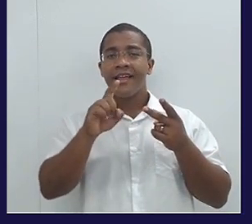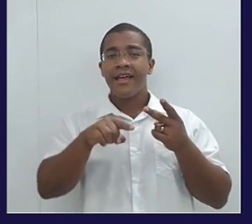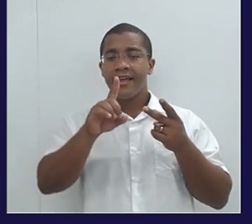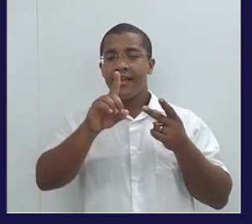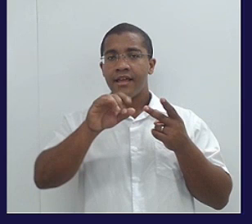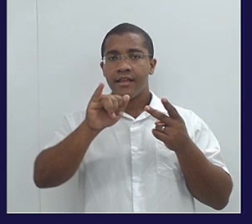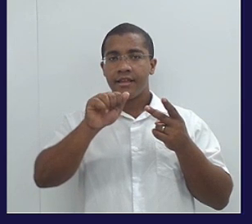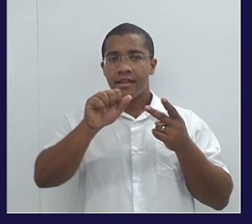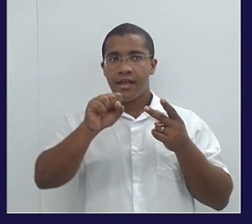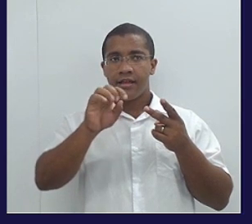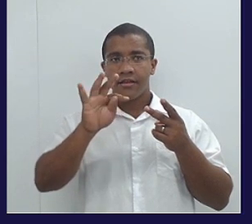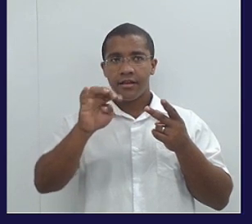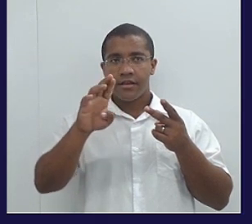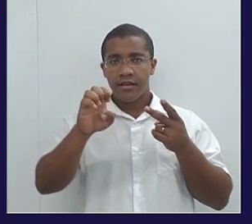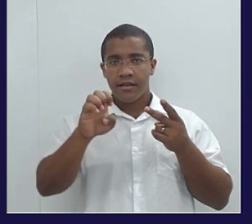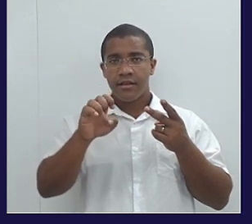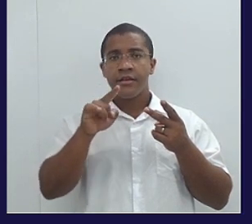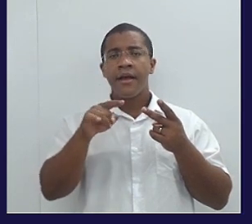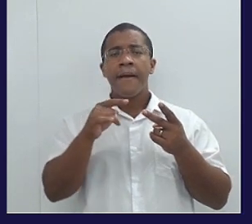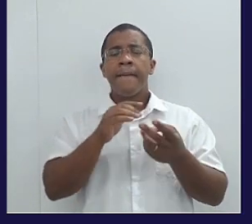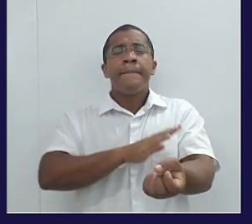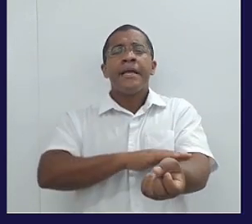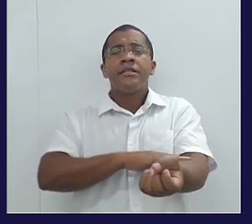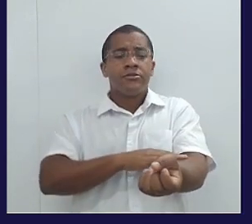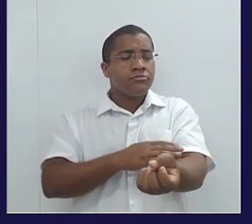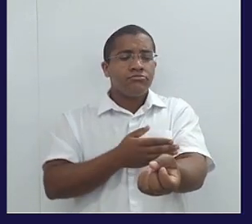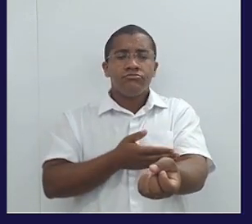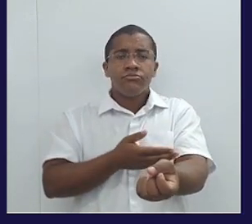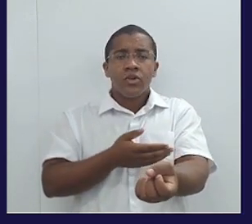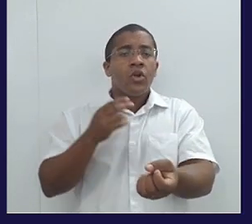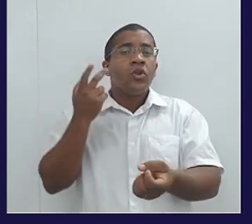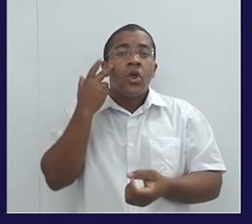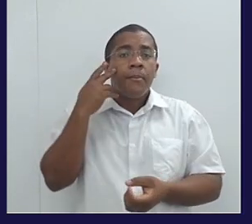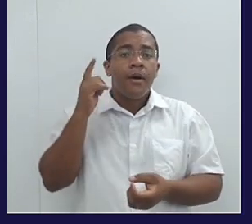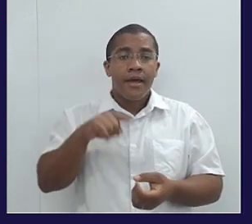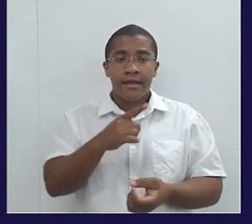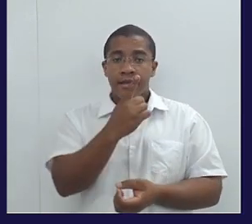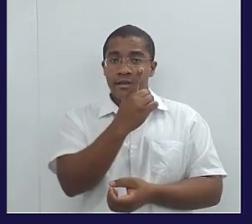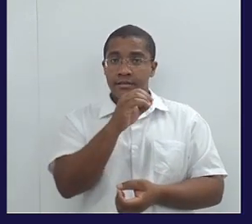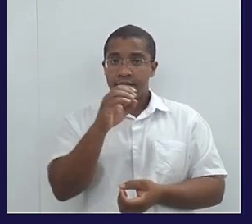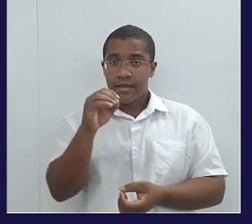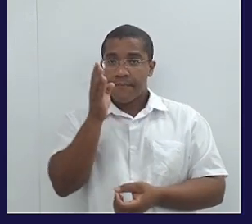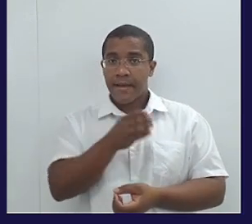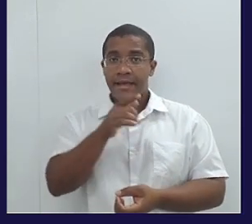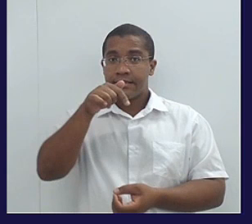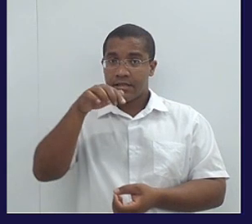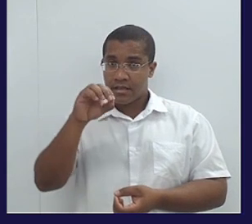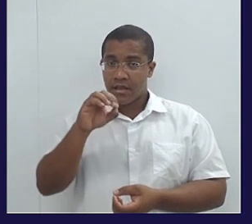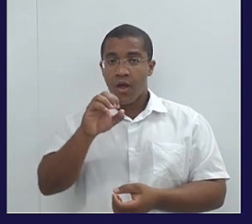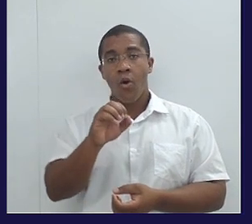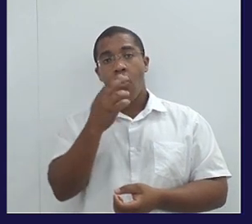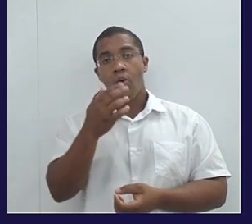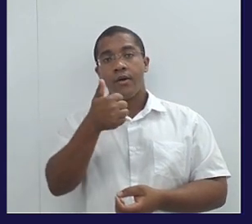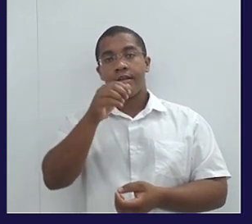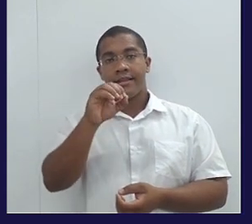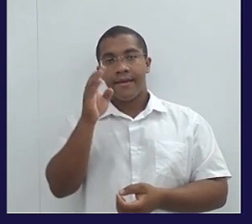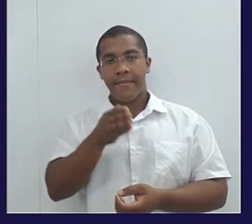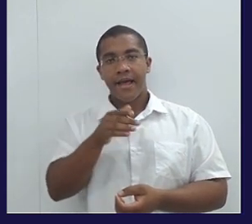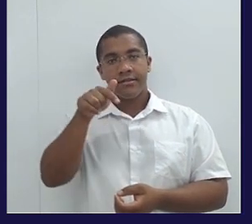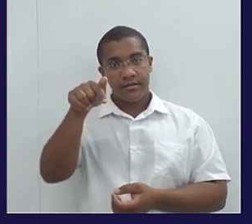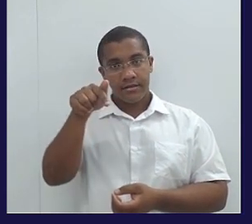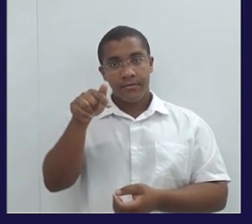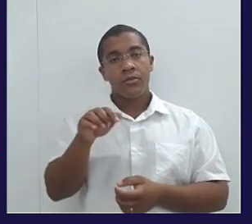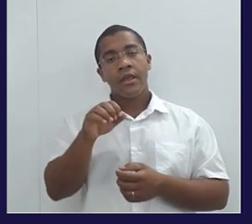Uma pressão normal, por exemplo, eu posso dizer que ela é 100 por 70 ou 10 por 7 e